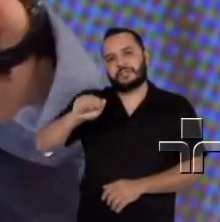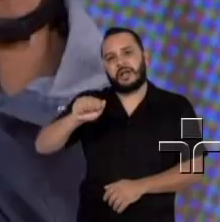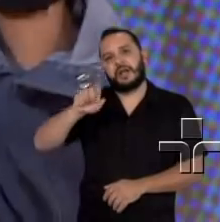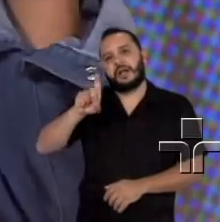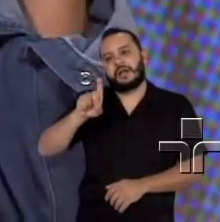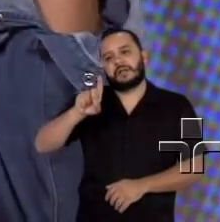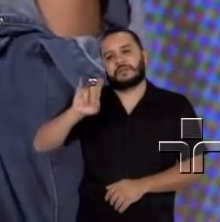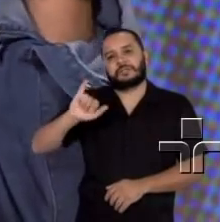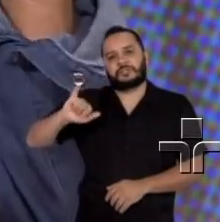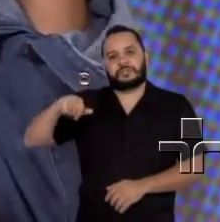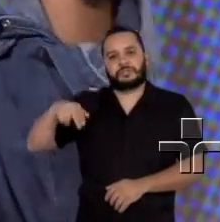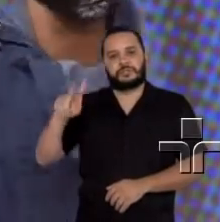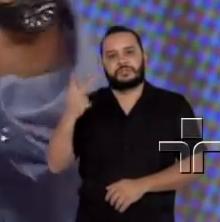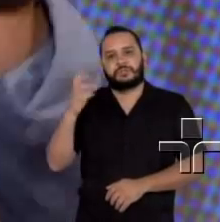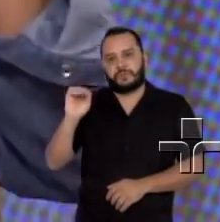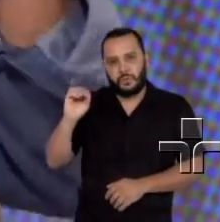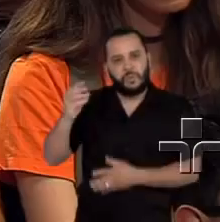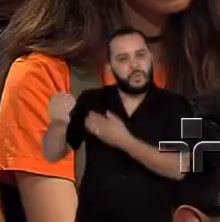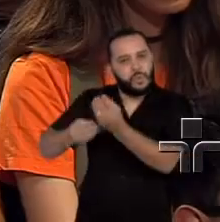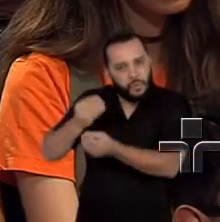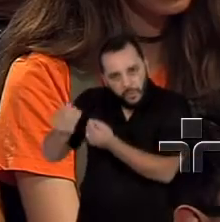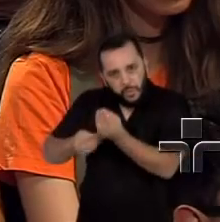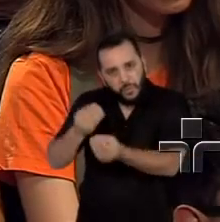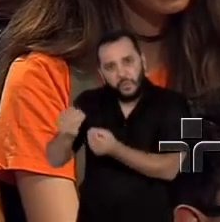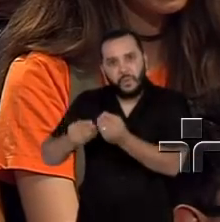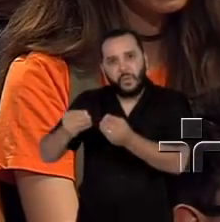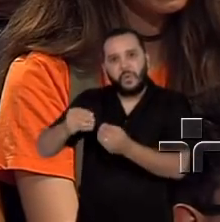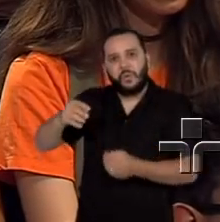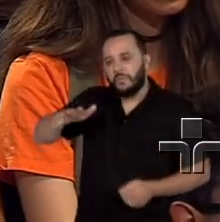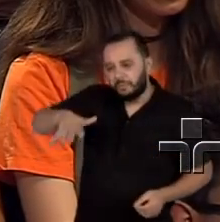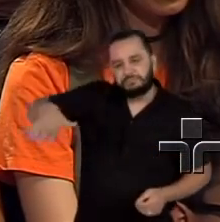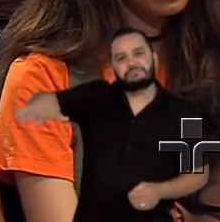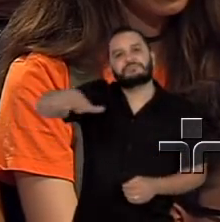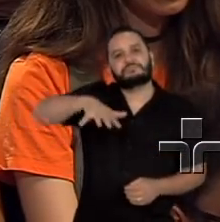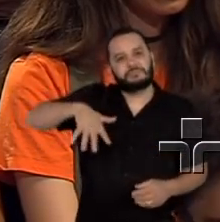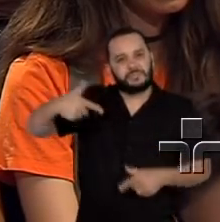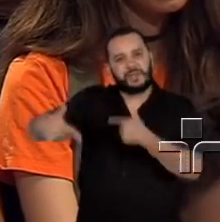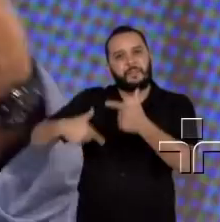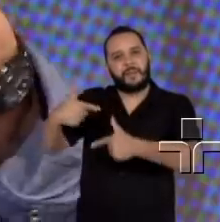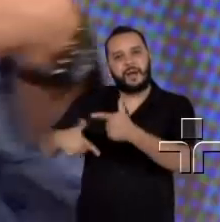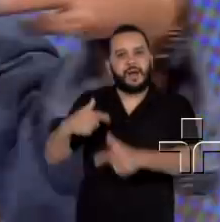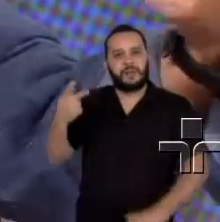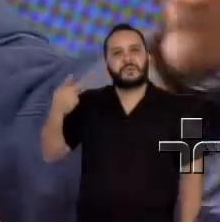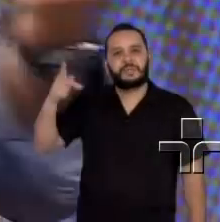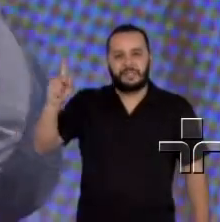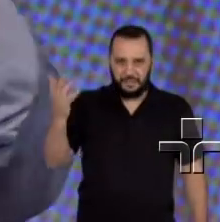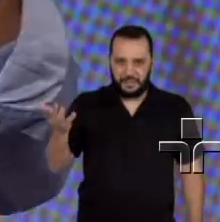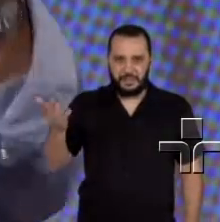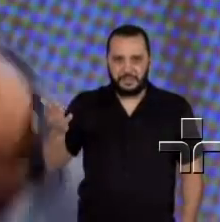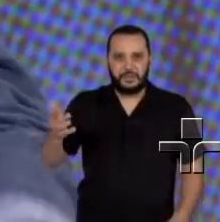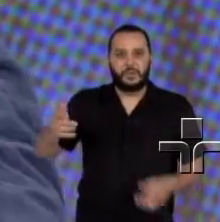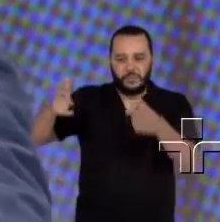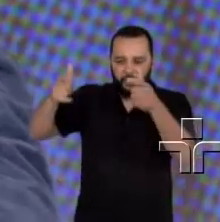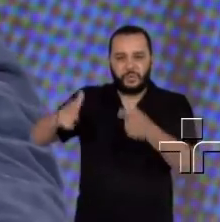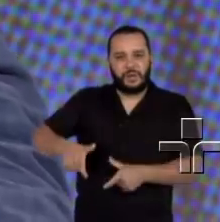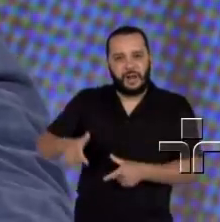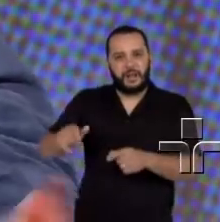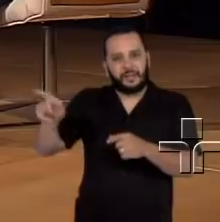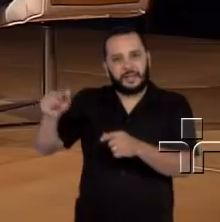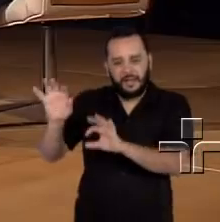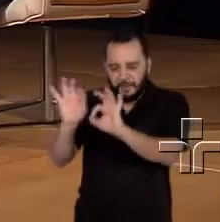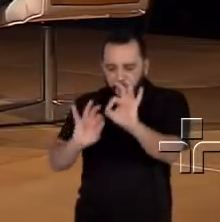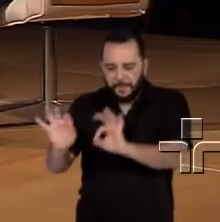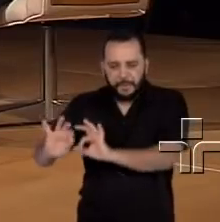as seclas, o seu entorno, o seu ofício, né? O seu escritório de construção,